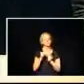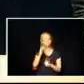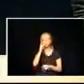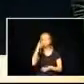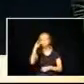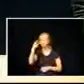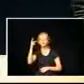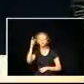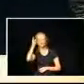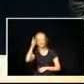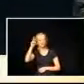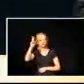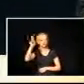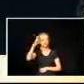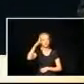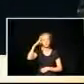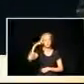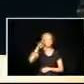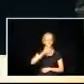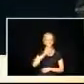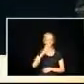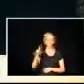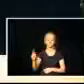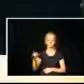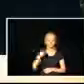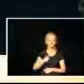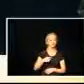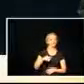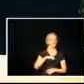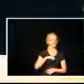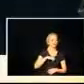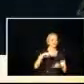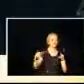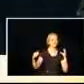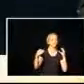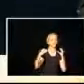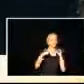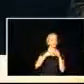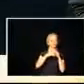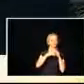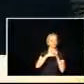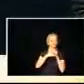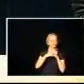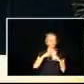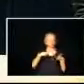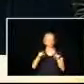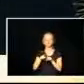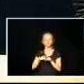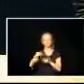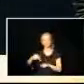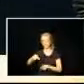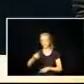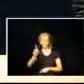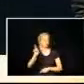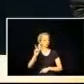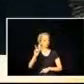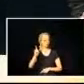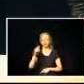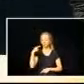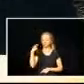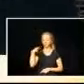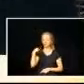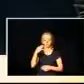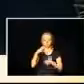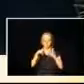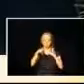apresentar. Então, por isso que eu concordo aqui, não com todos, mas nós vamos avaliar direitinho com os nobres pares e